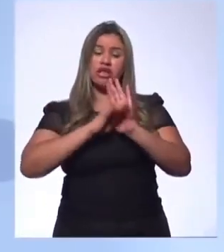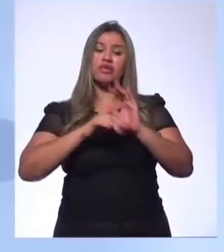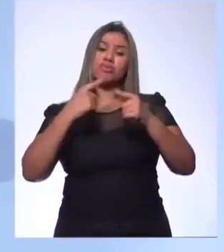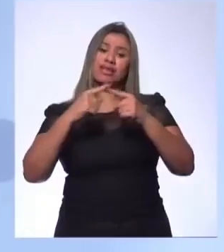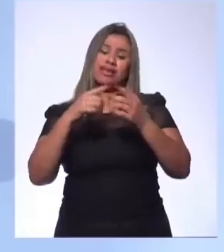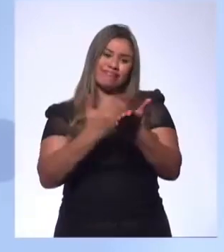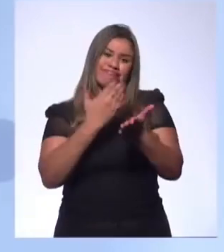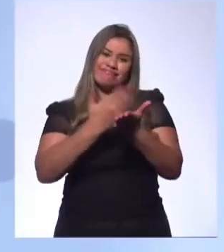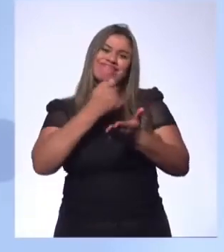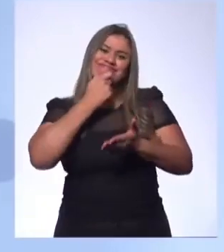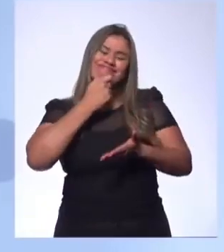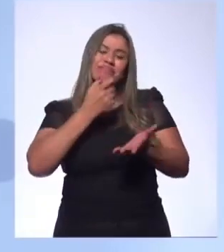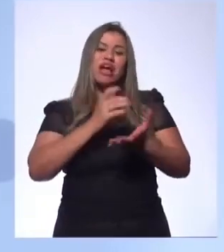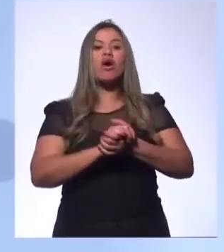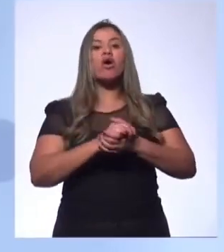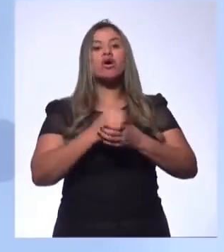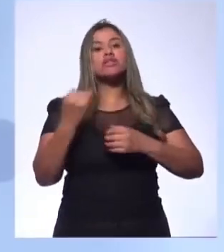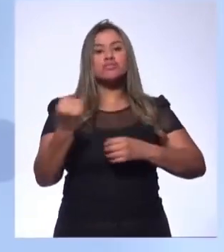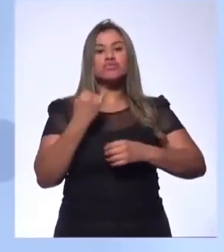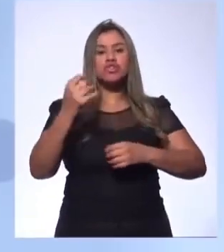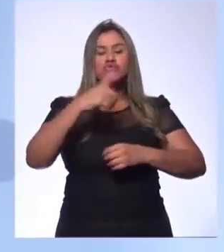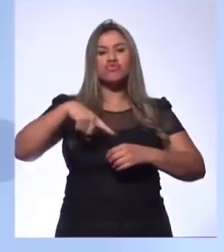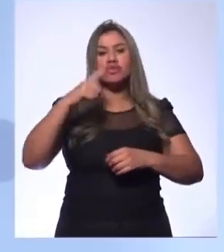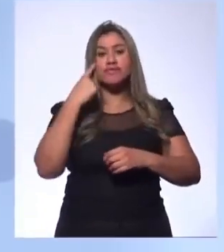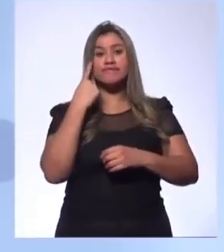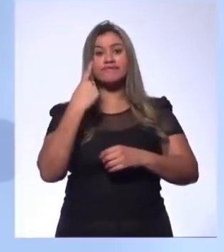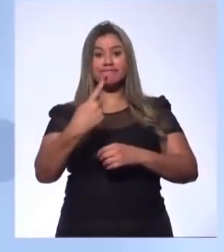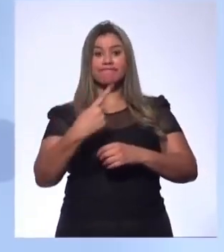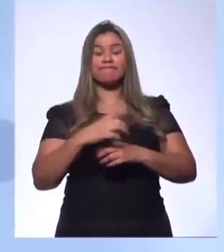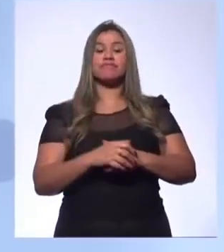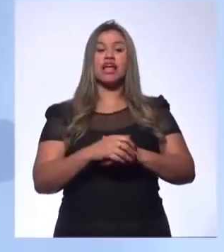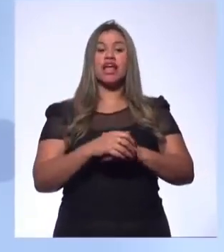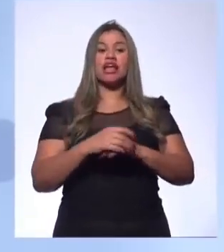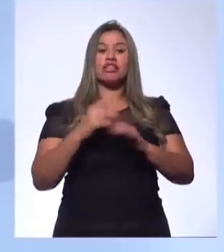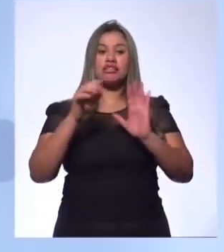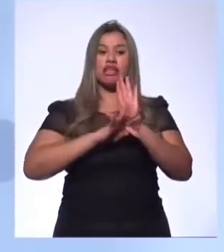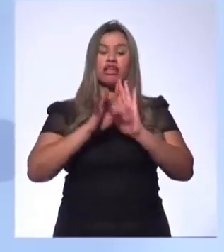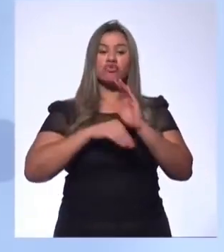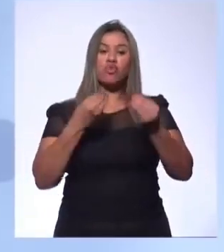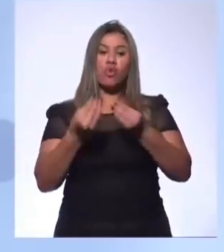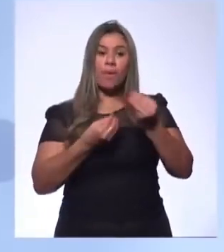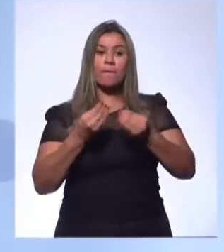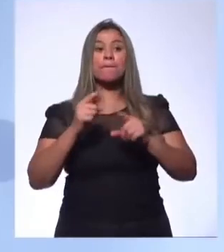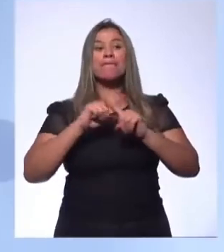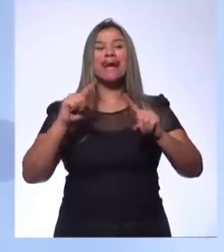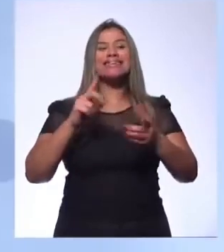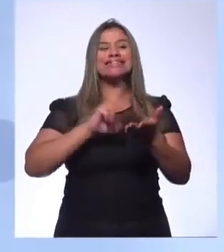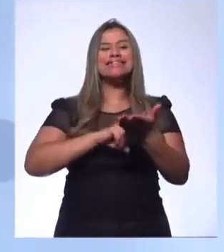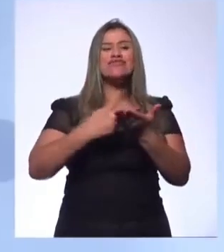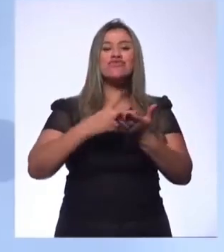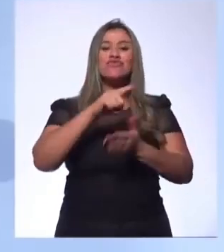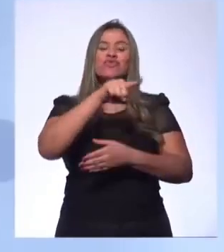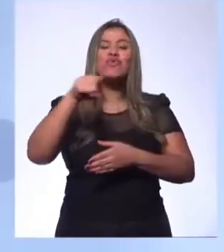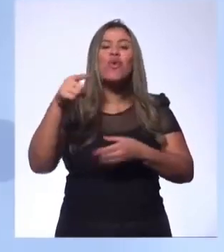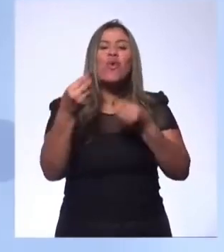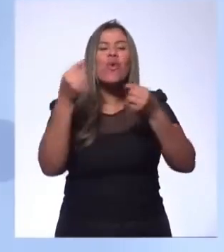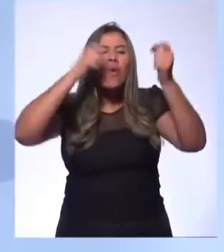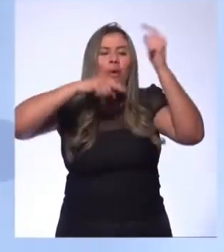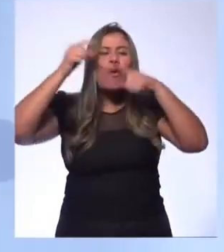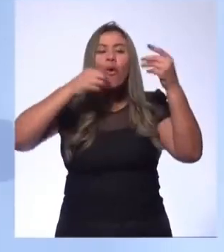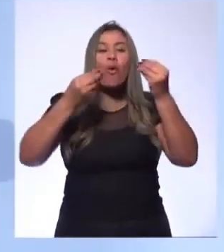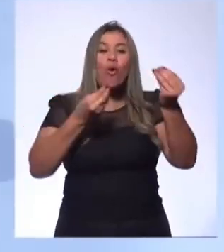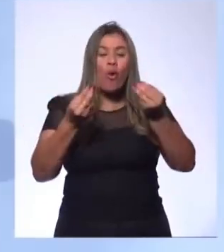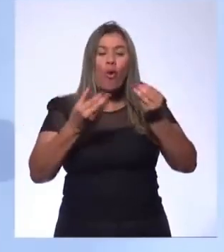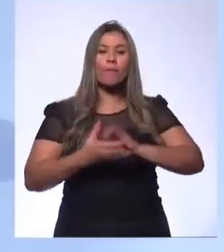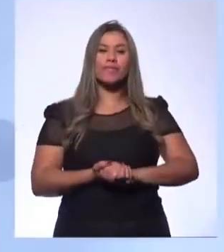foi importante que você acompanhasse pela tela. Mas eu queria saber como seria a sua interpretação. Por isso, essa atividade não